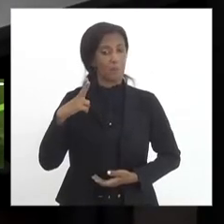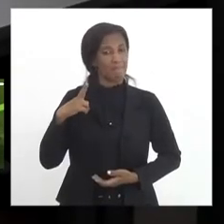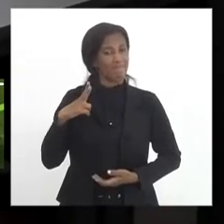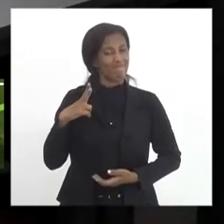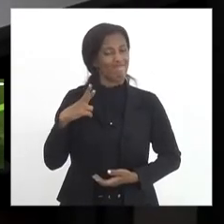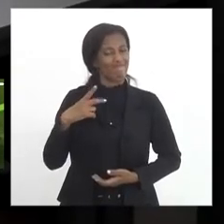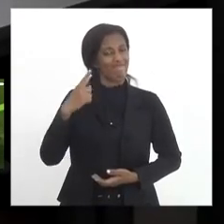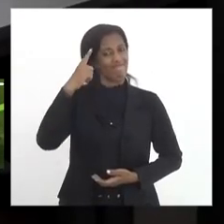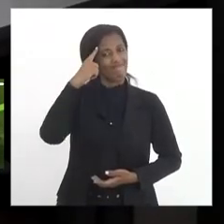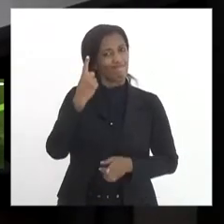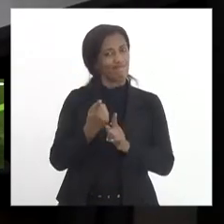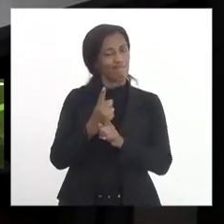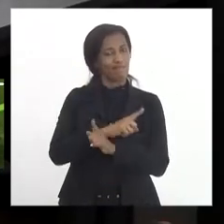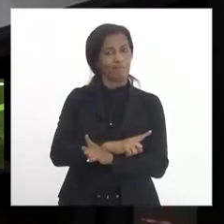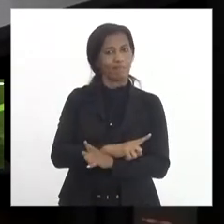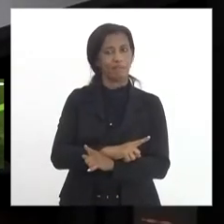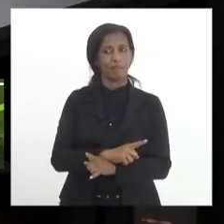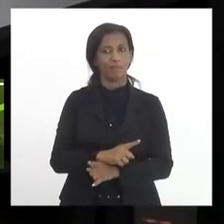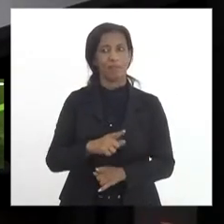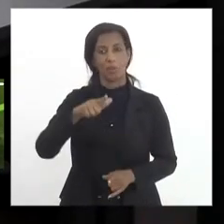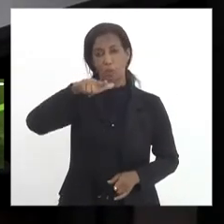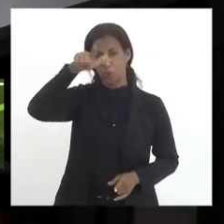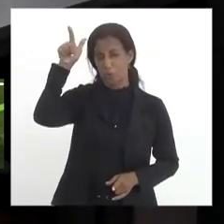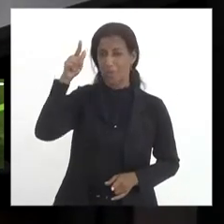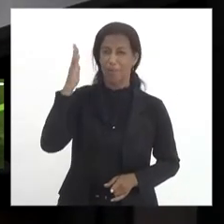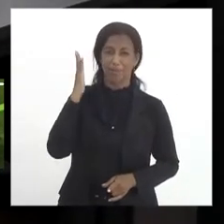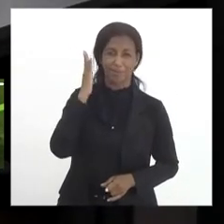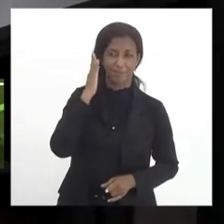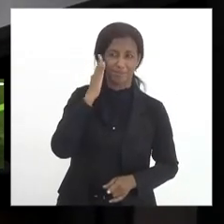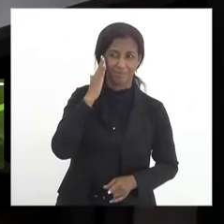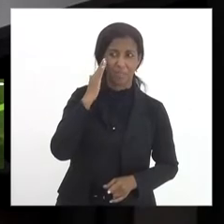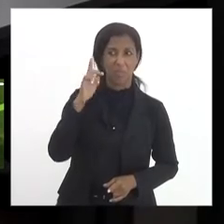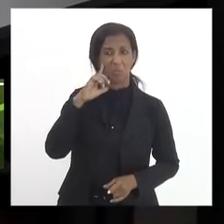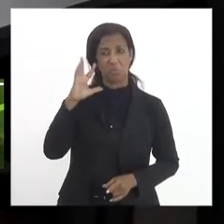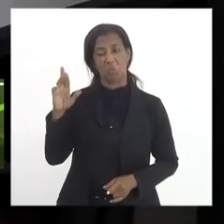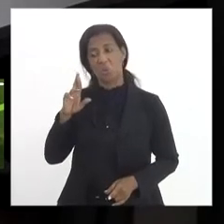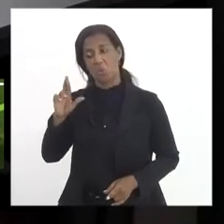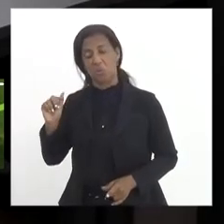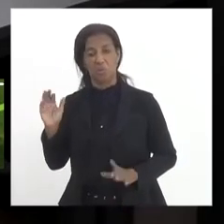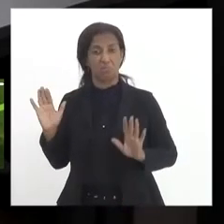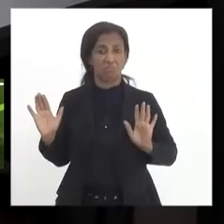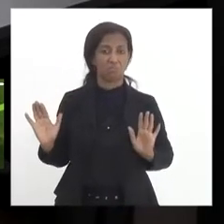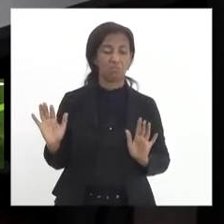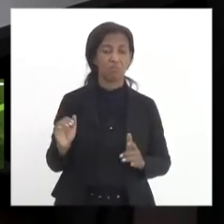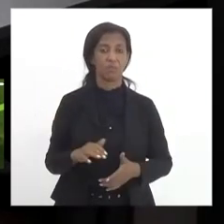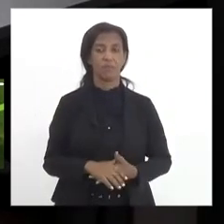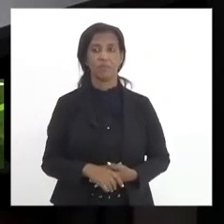divirjo. O deputado Spall também, acho que também outros, não sei, deputado Rodrigo Maria, divirjo, porque